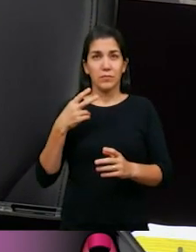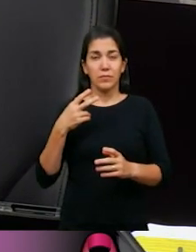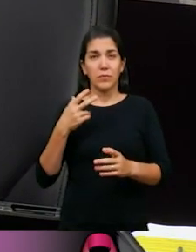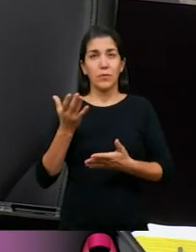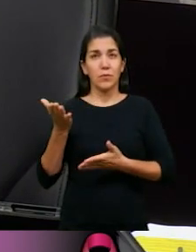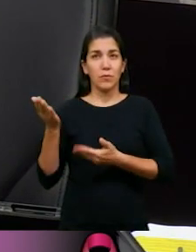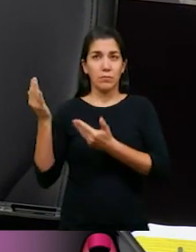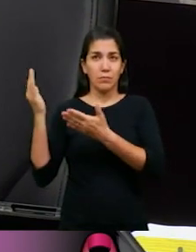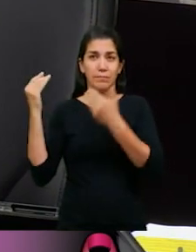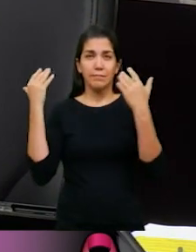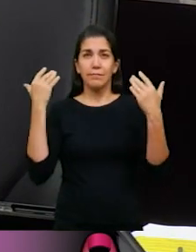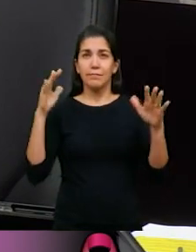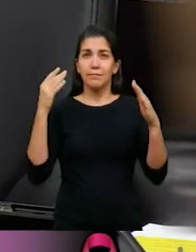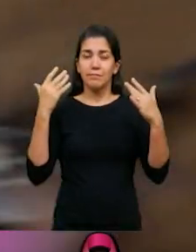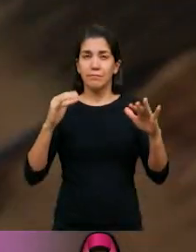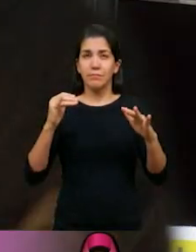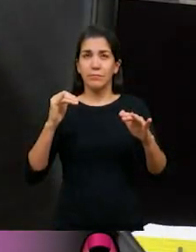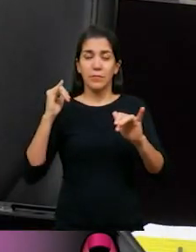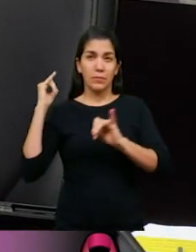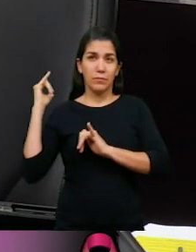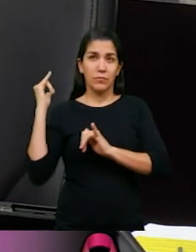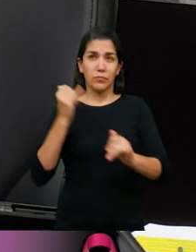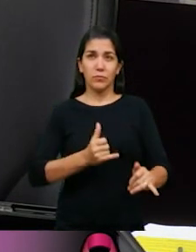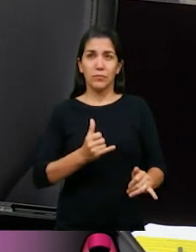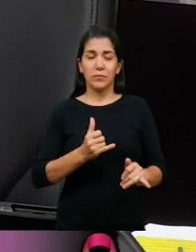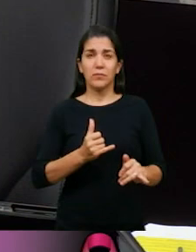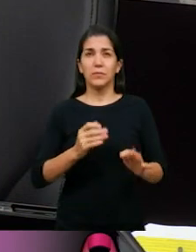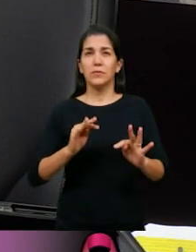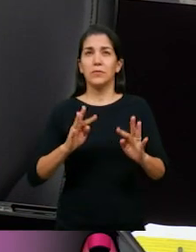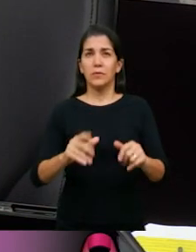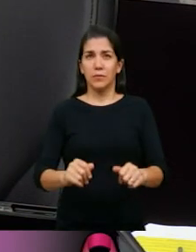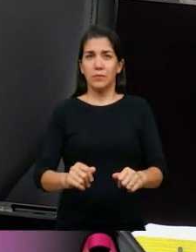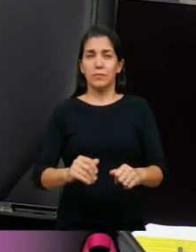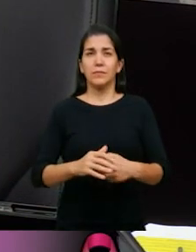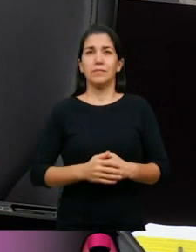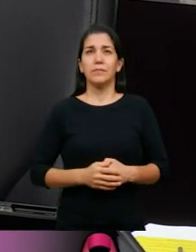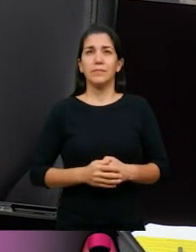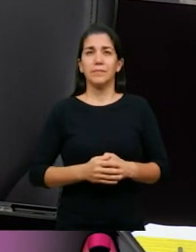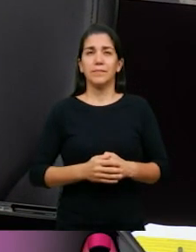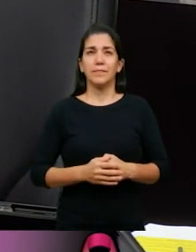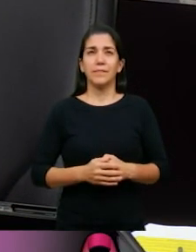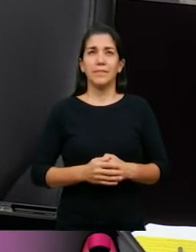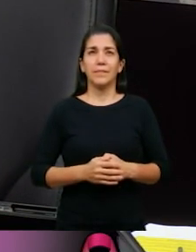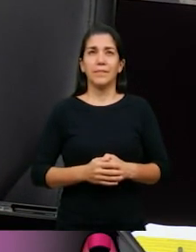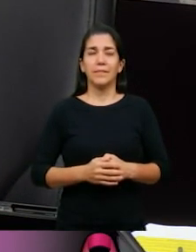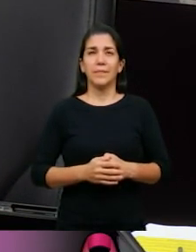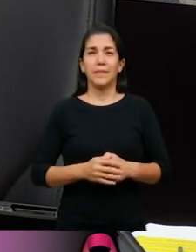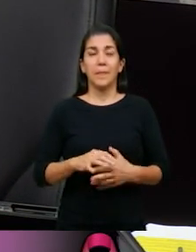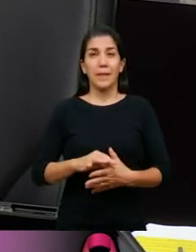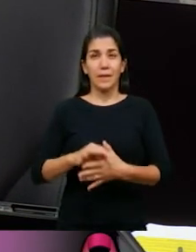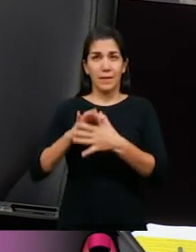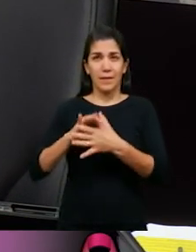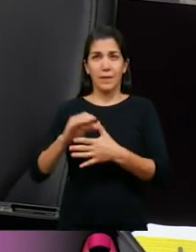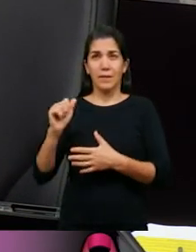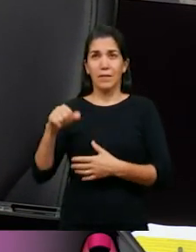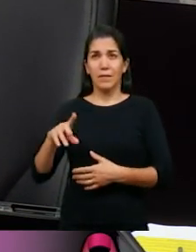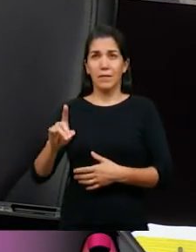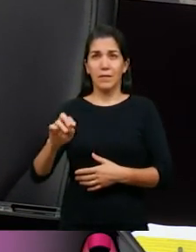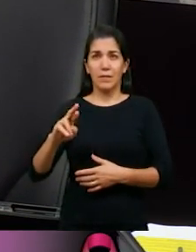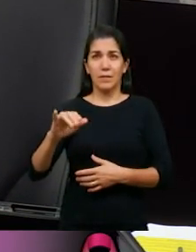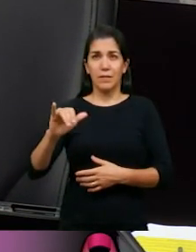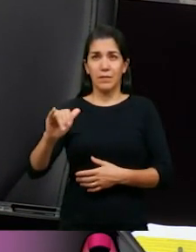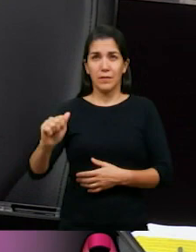projeto Jiu-Jitsu para Todos, que é capitaneado lá pela Andréia de Atoguia, né, juntamente com os